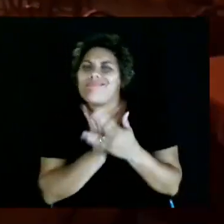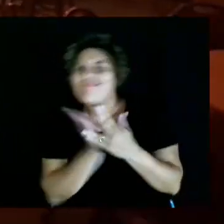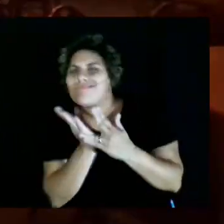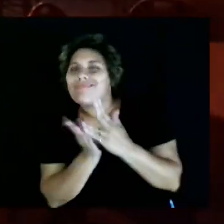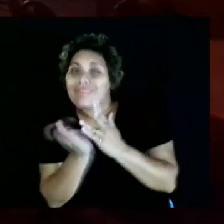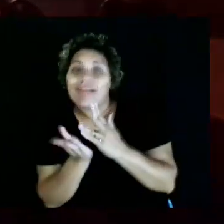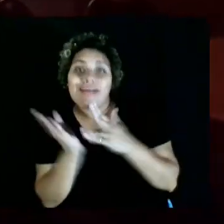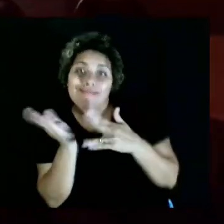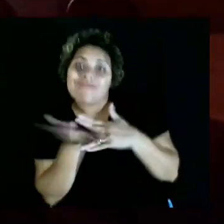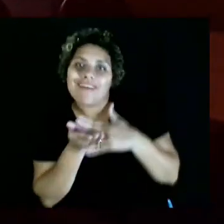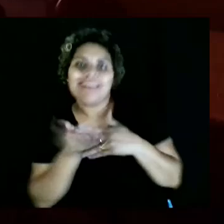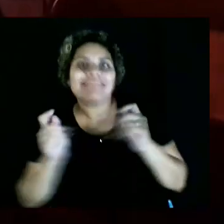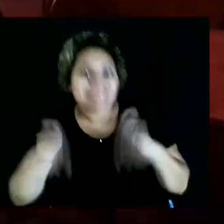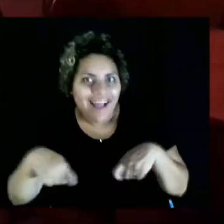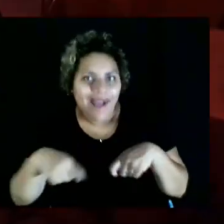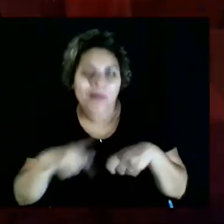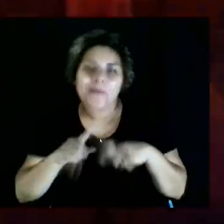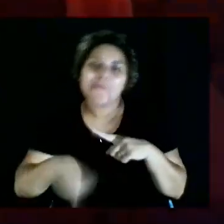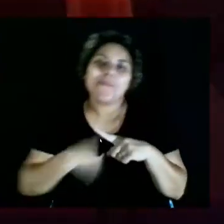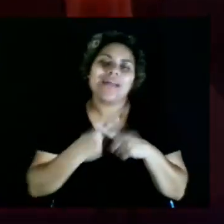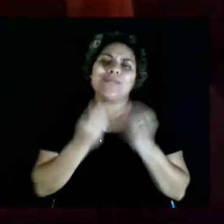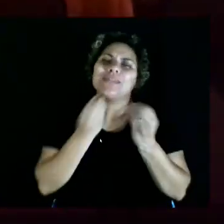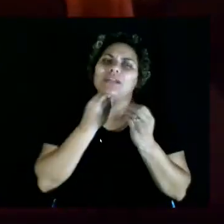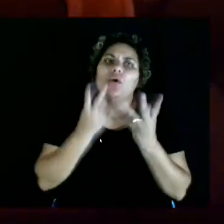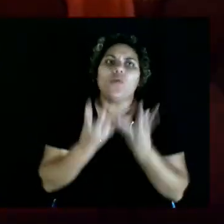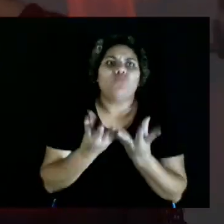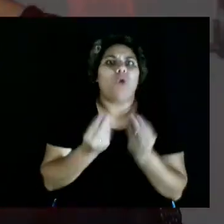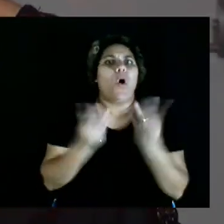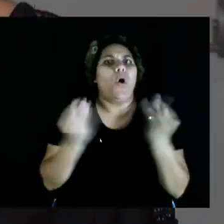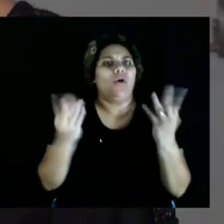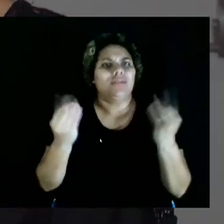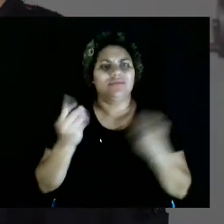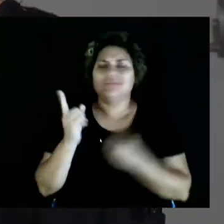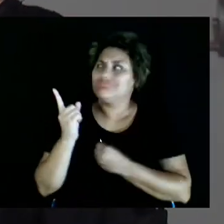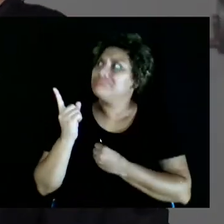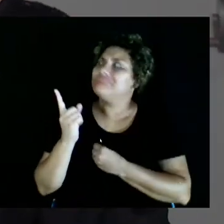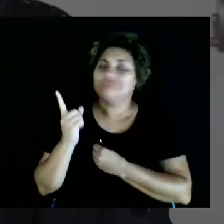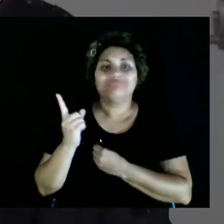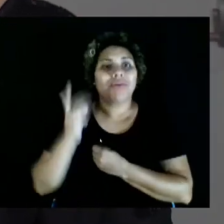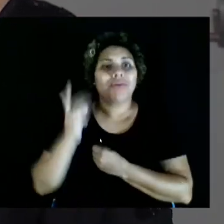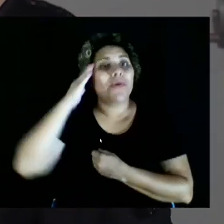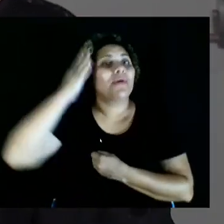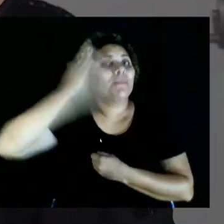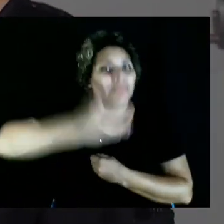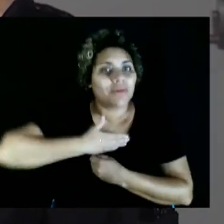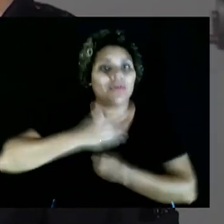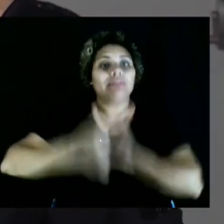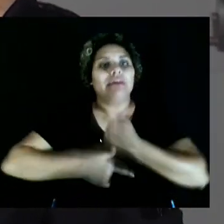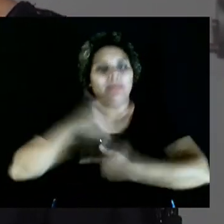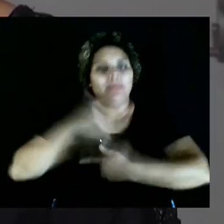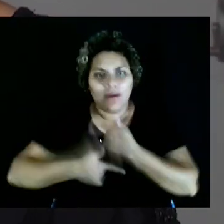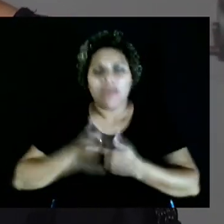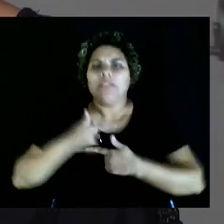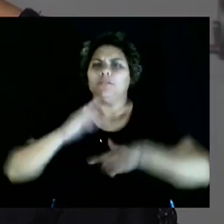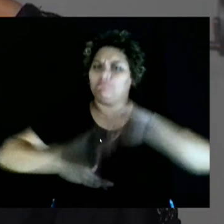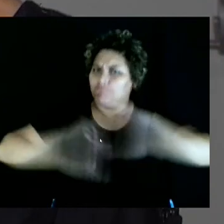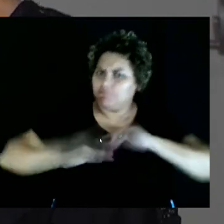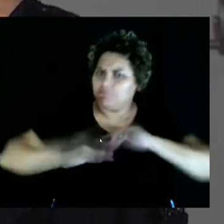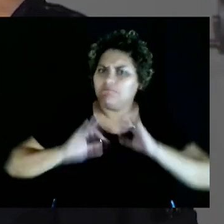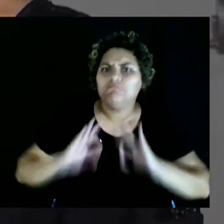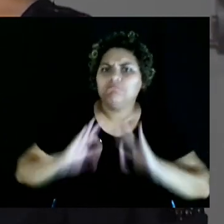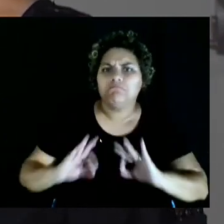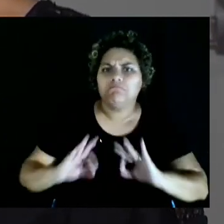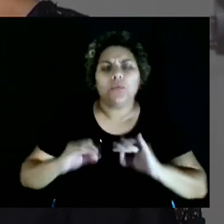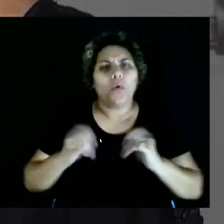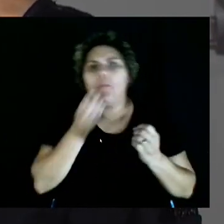cheio. Isso é muito importante, isso demonstra que é um trabalho que a gente tem feito de uma forma produtiva e eficiente, né?